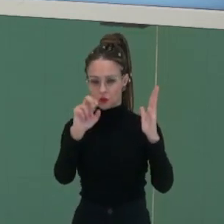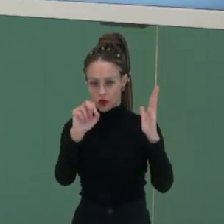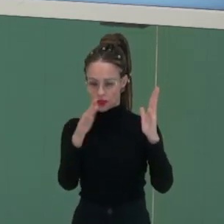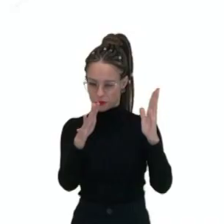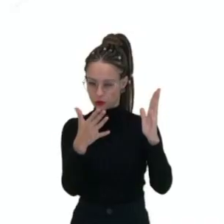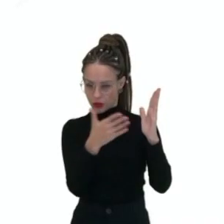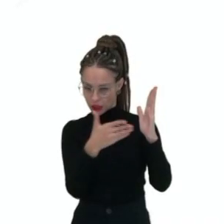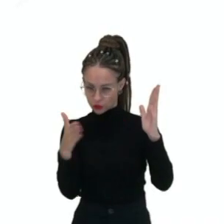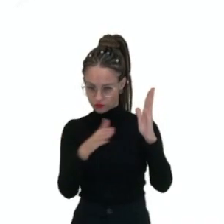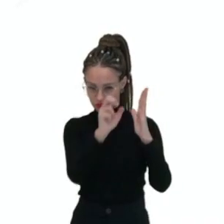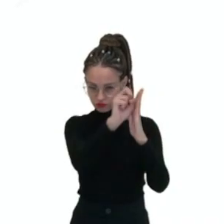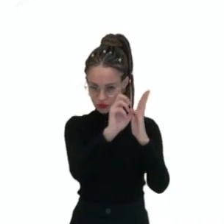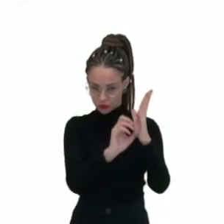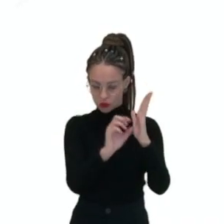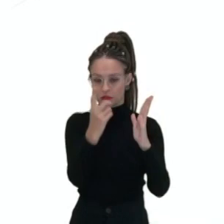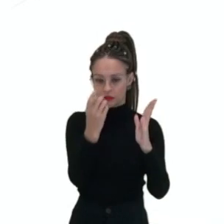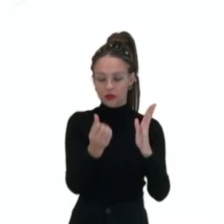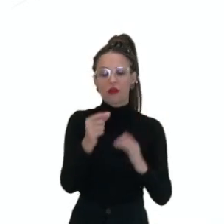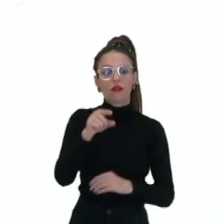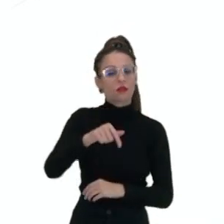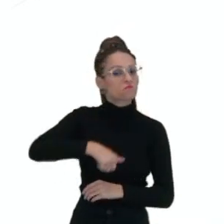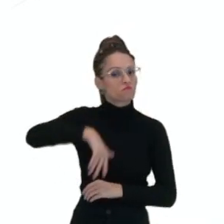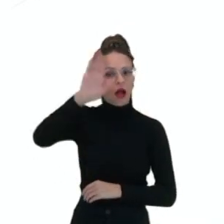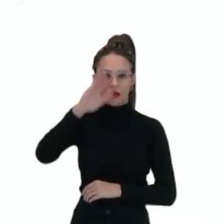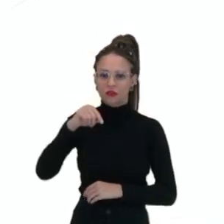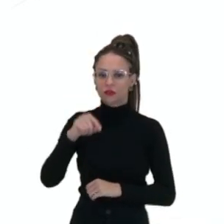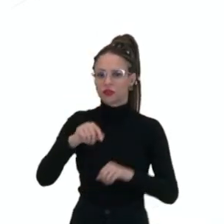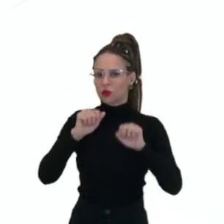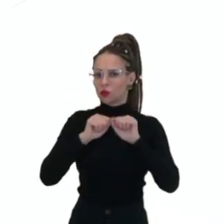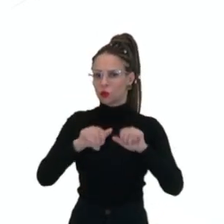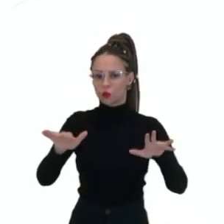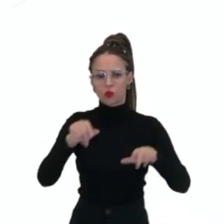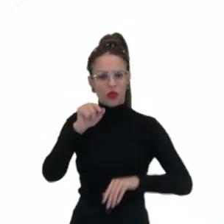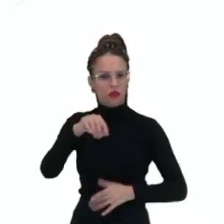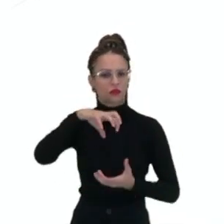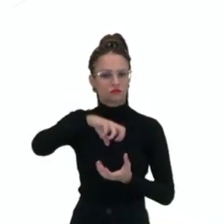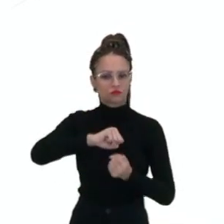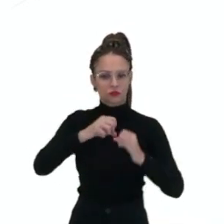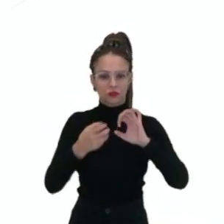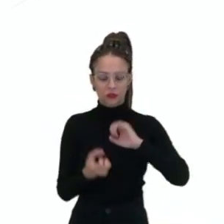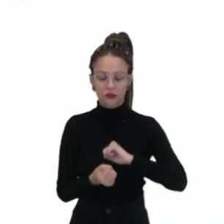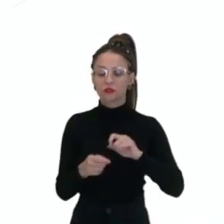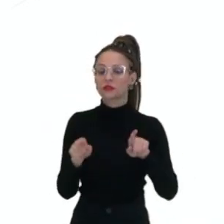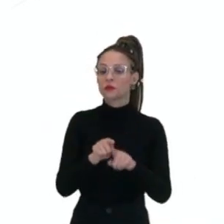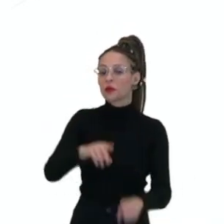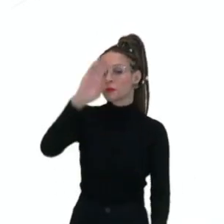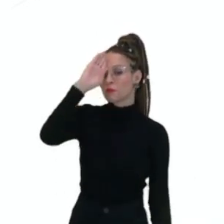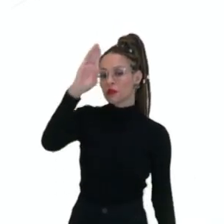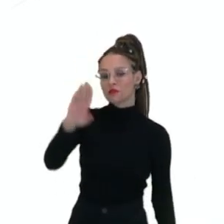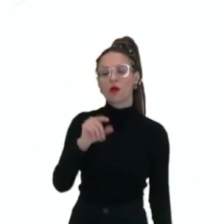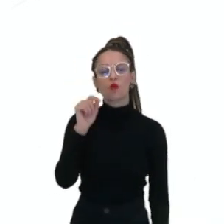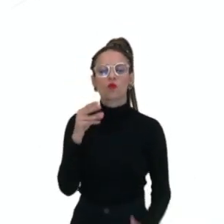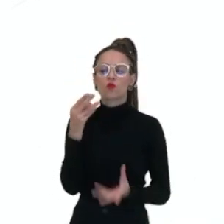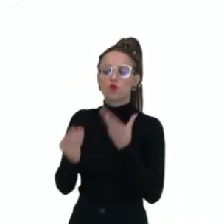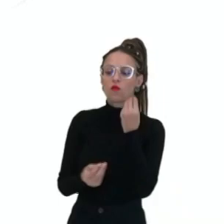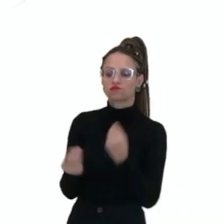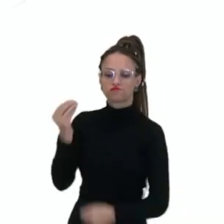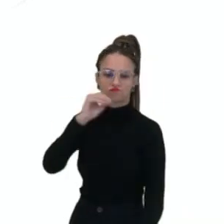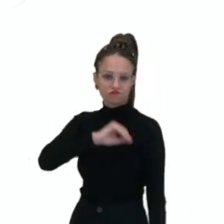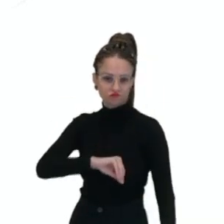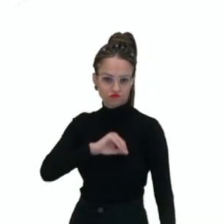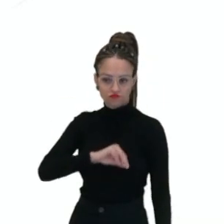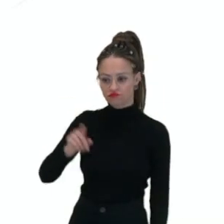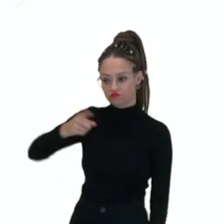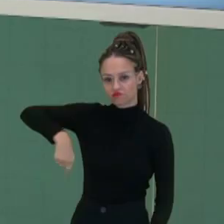1550, né? Era o que mais se tinha, esse tipo de produção. E a principal fonte de renda para